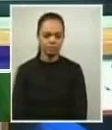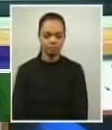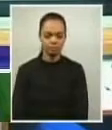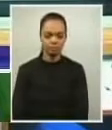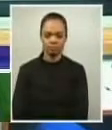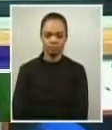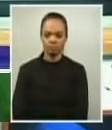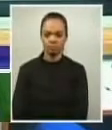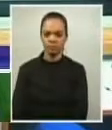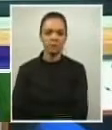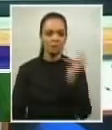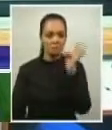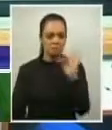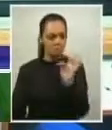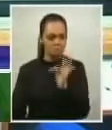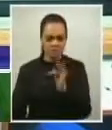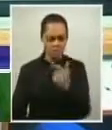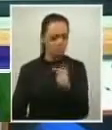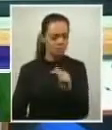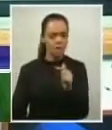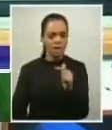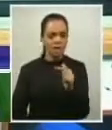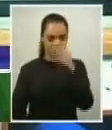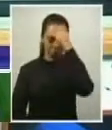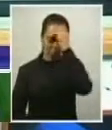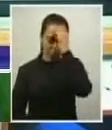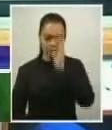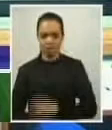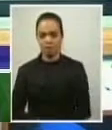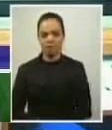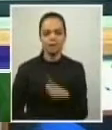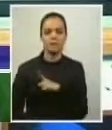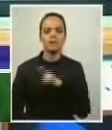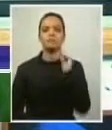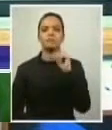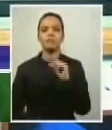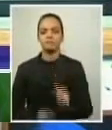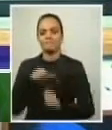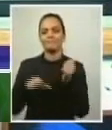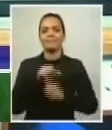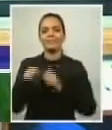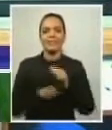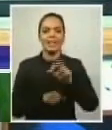e na França não se preservou a monarquia e instituiu uma república